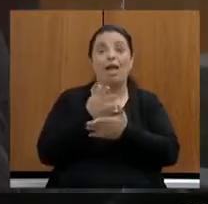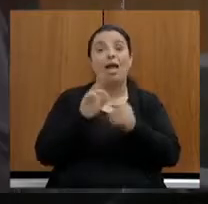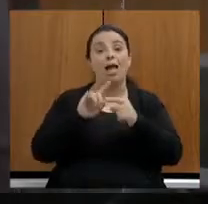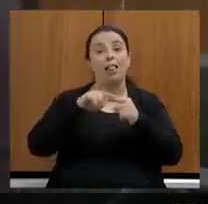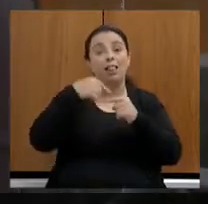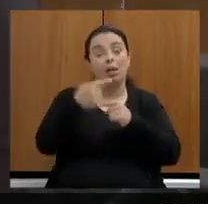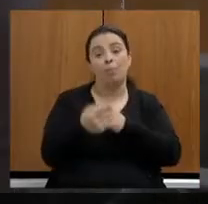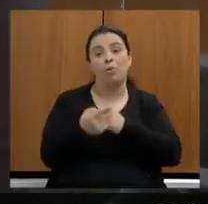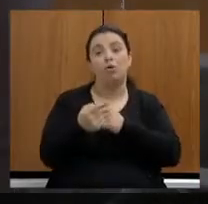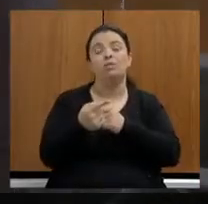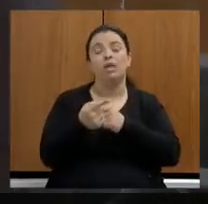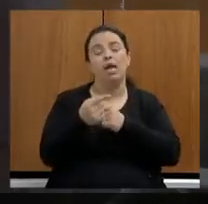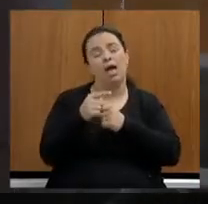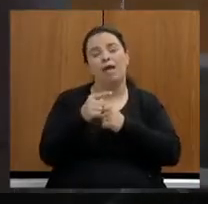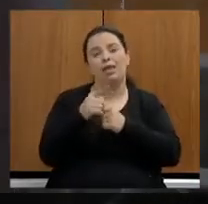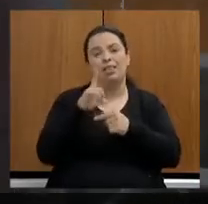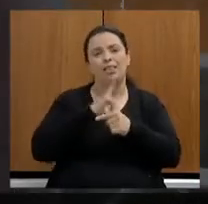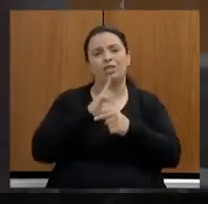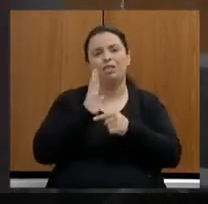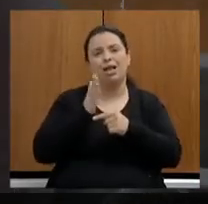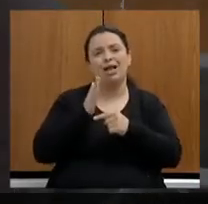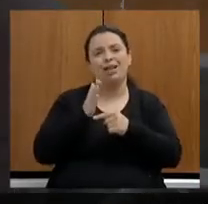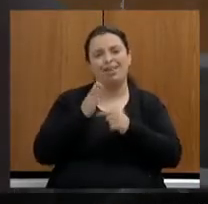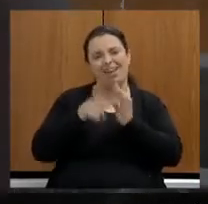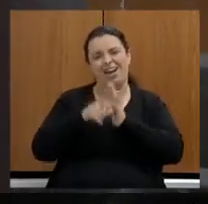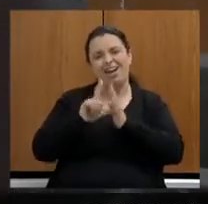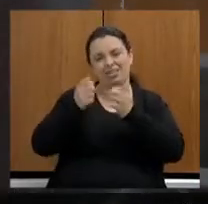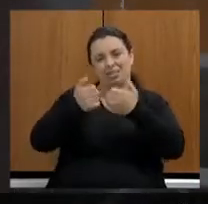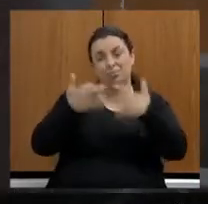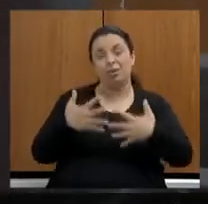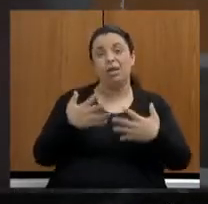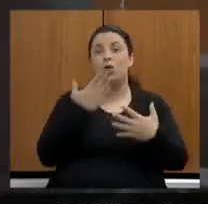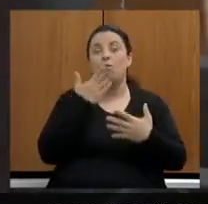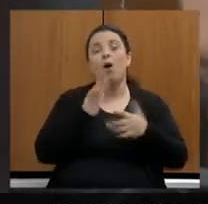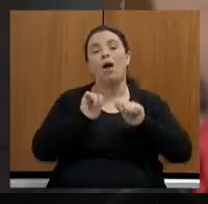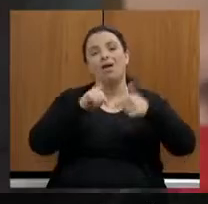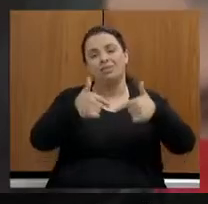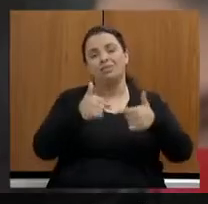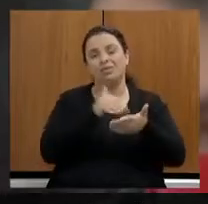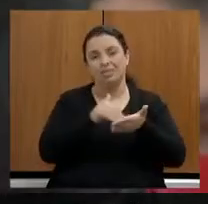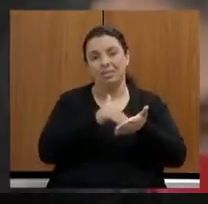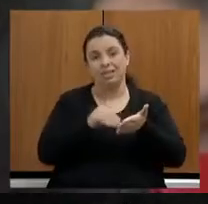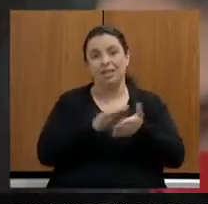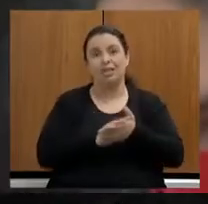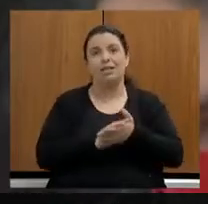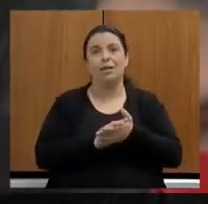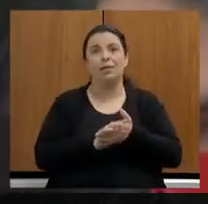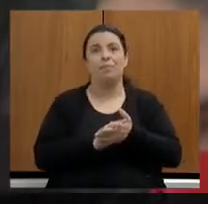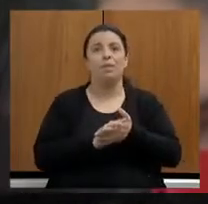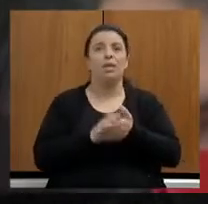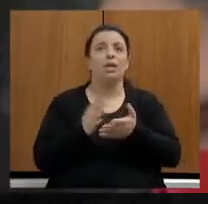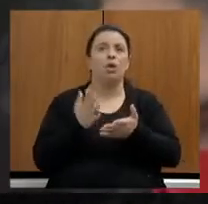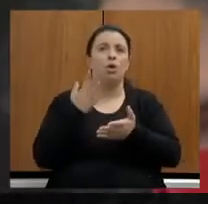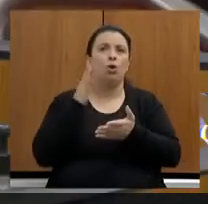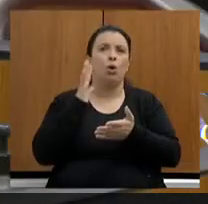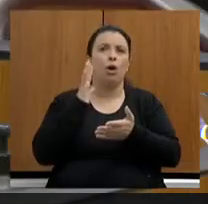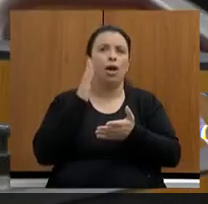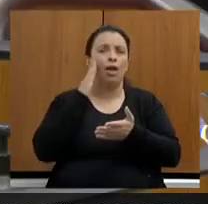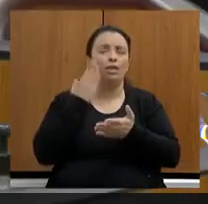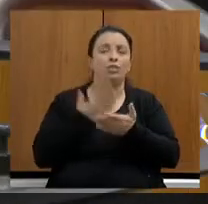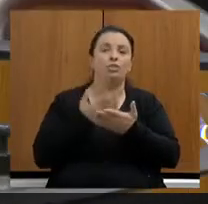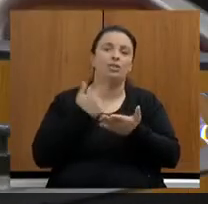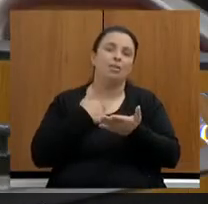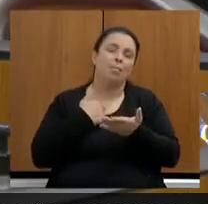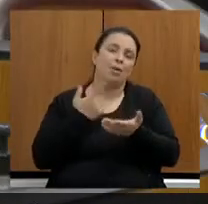gente faz isso que eu relatei o senhor me permita sigo Eu imagino que vá ser a minha última oportunidade fechando com mais 10